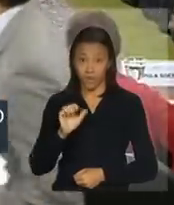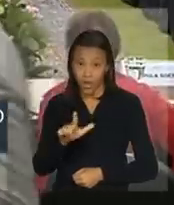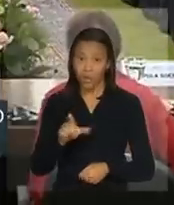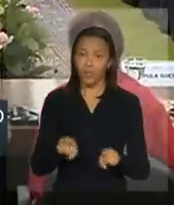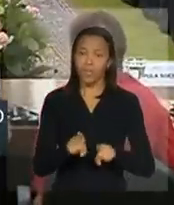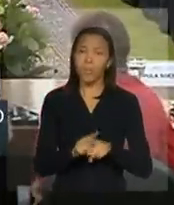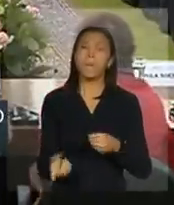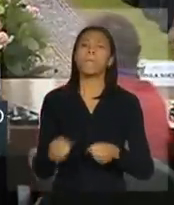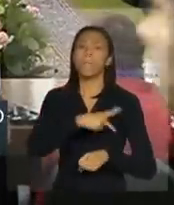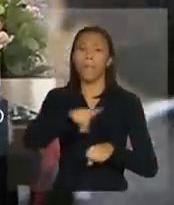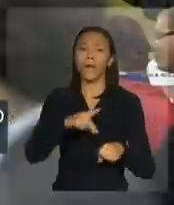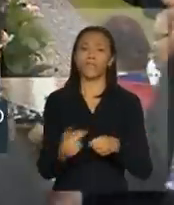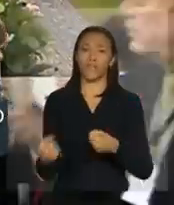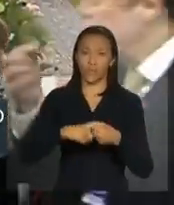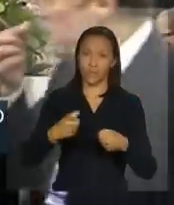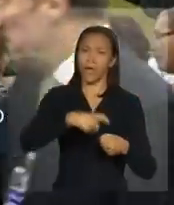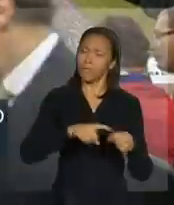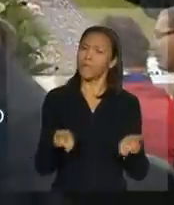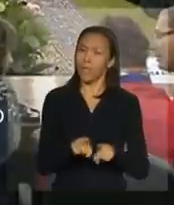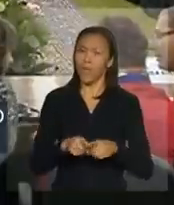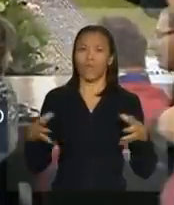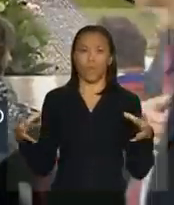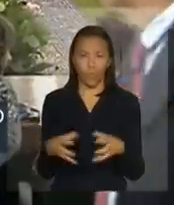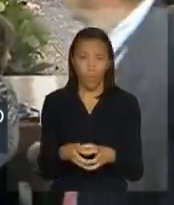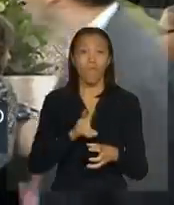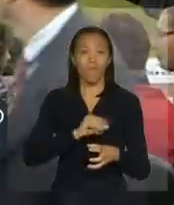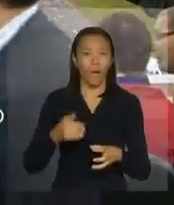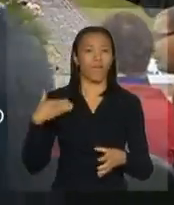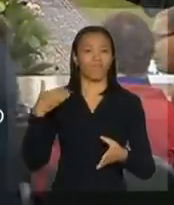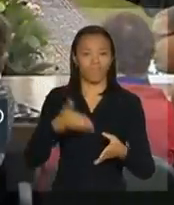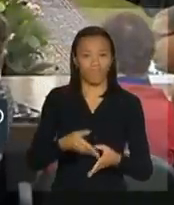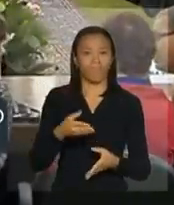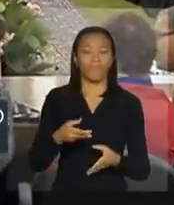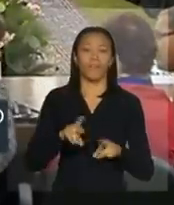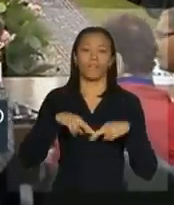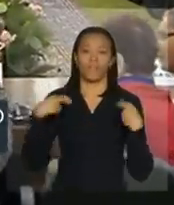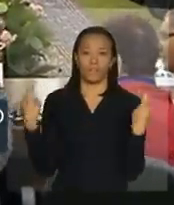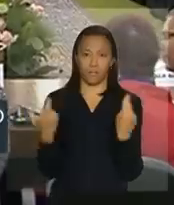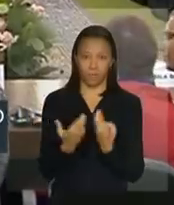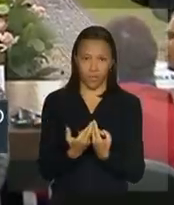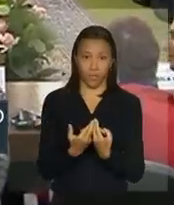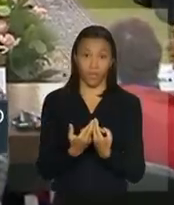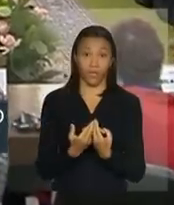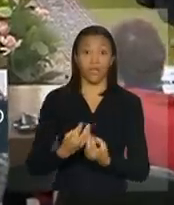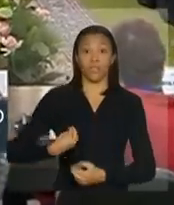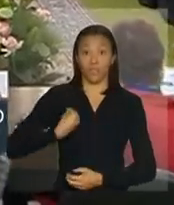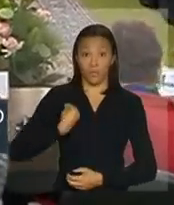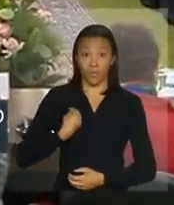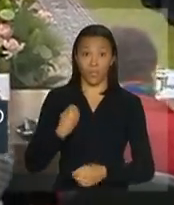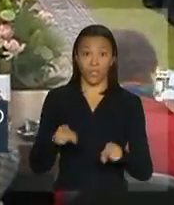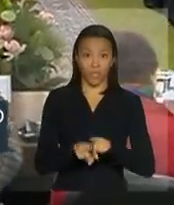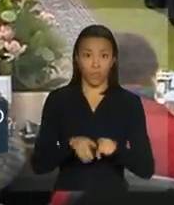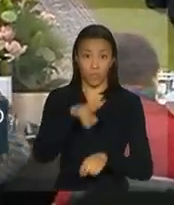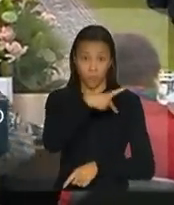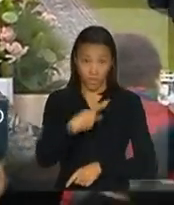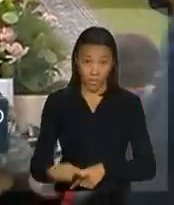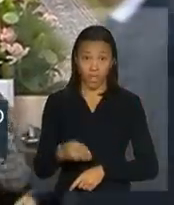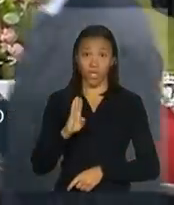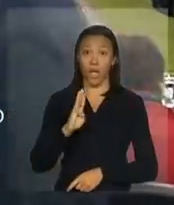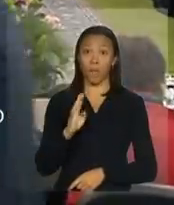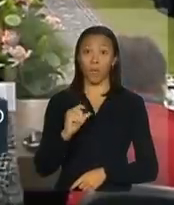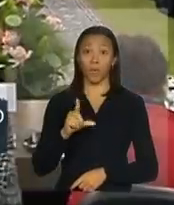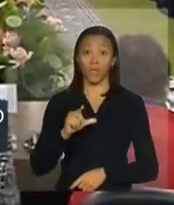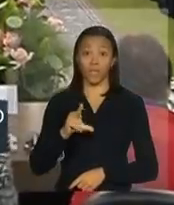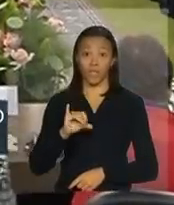Países associados ao bloco também vão participar desta reunião. Estão presentes os presidentes da